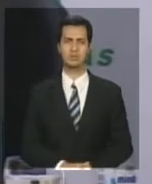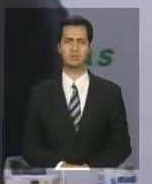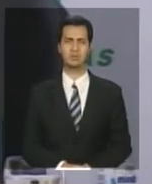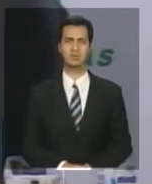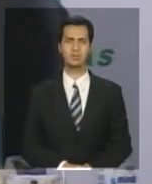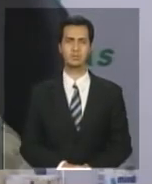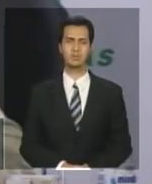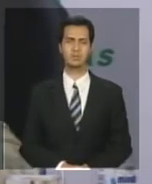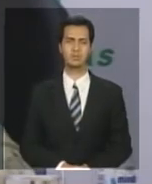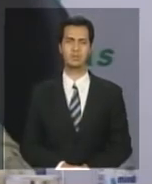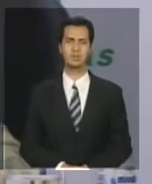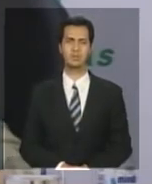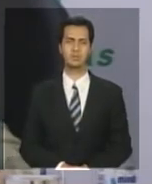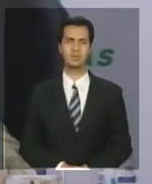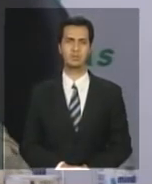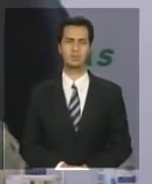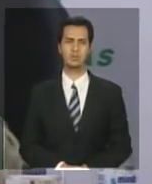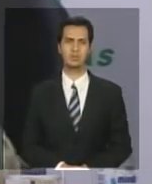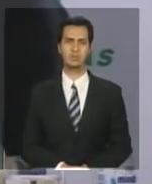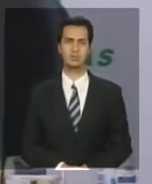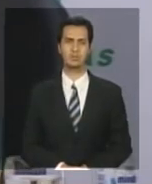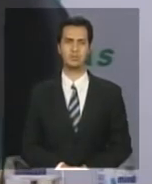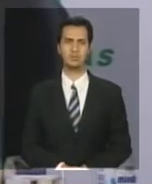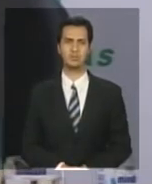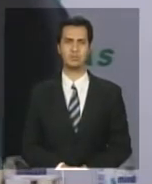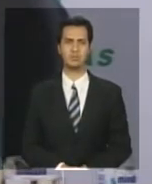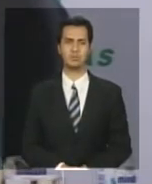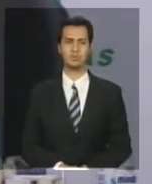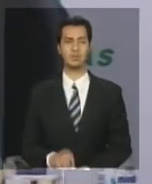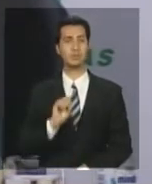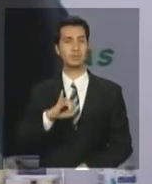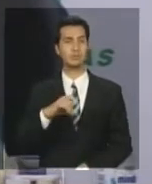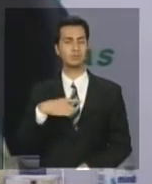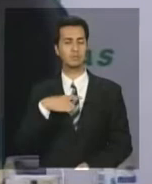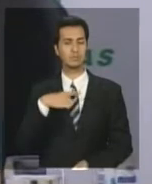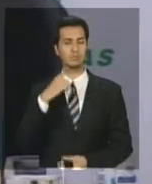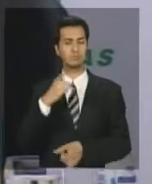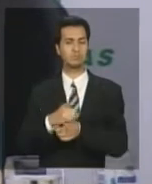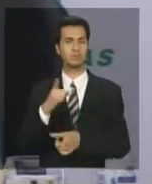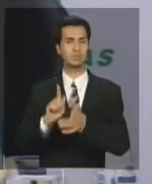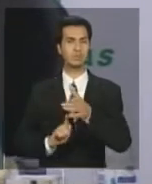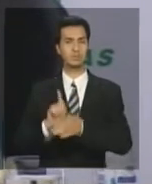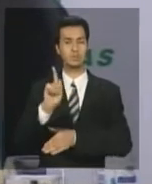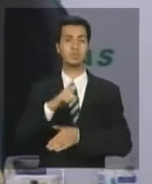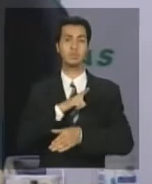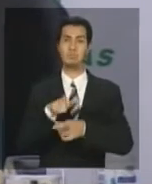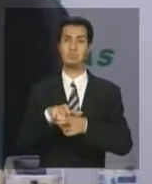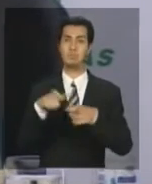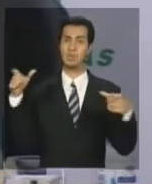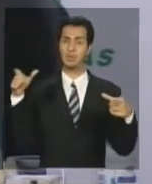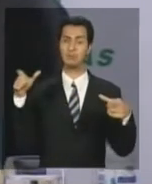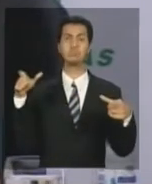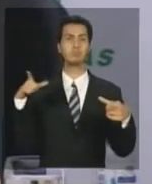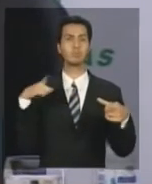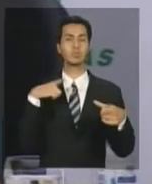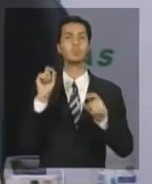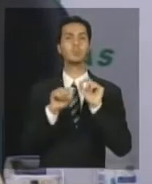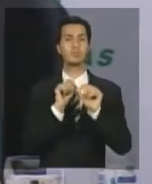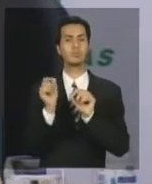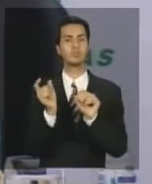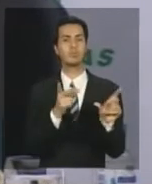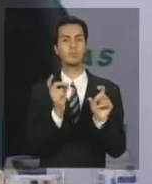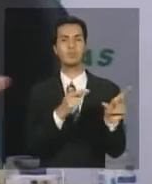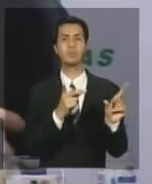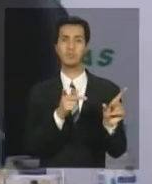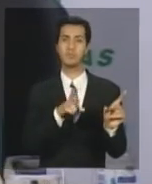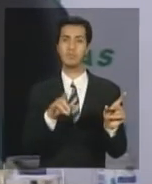os postos revendedores. Se tem mais gás, tem mais oferta. Oferta significa